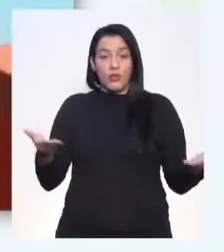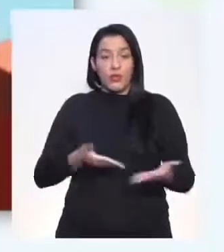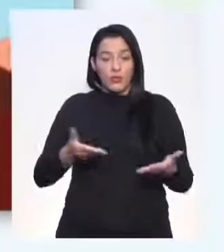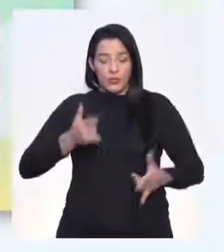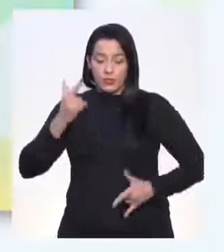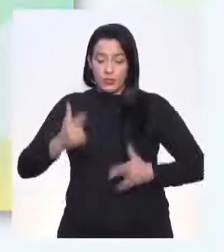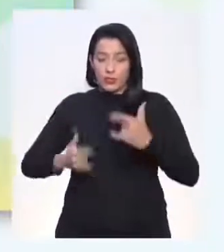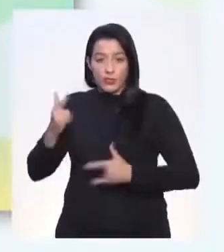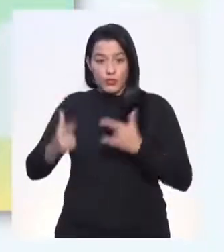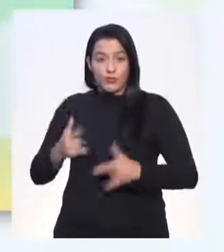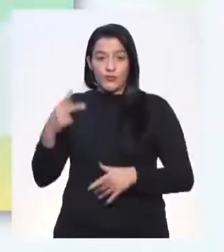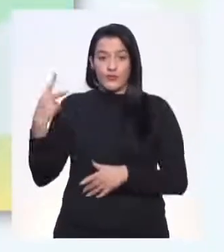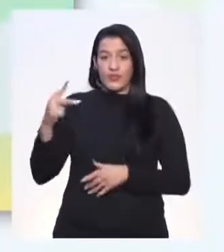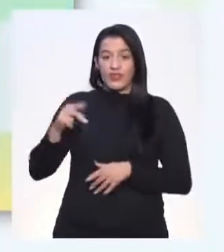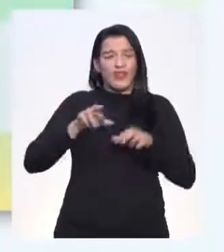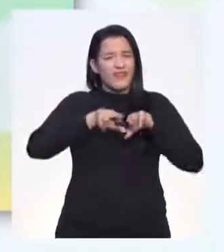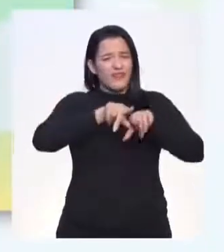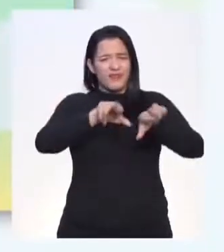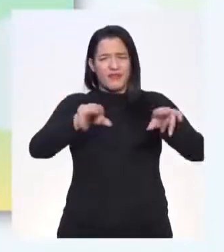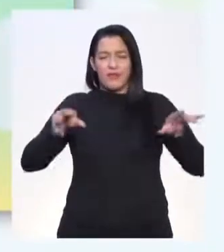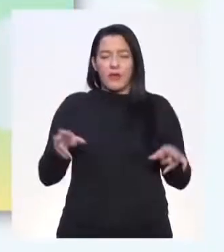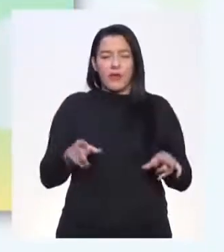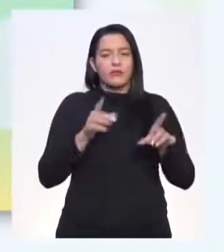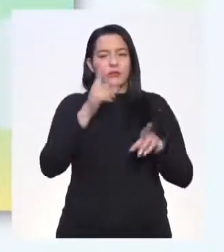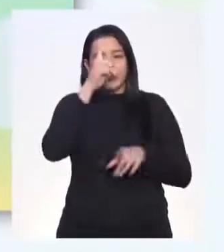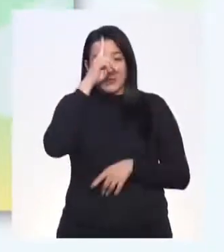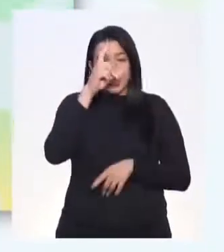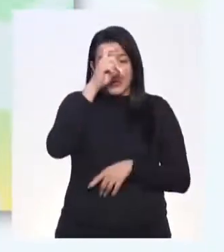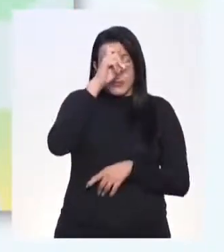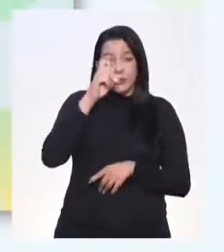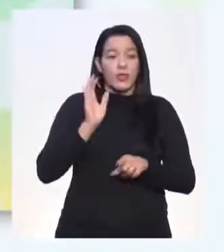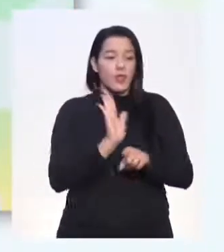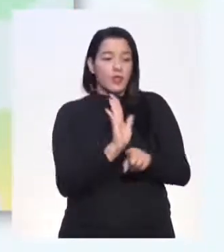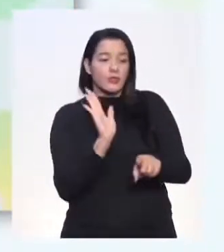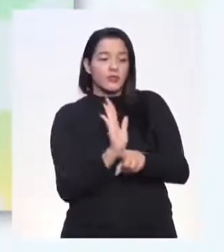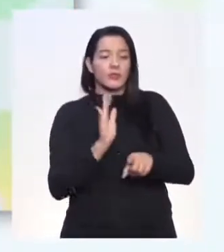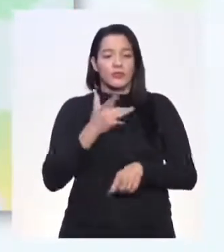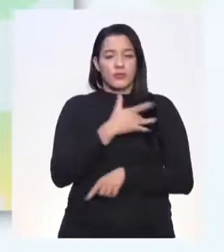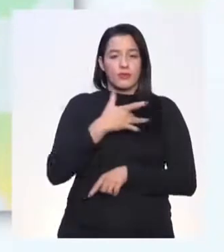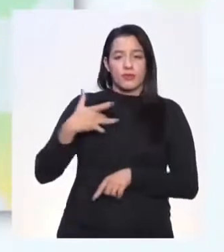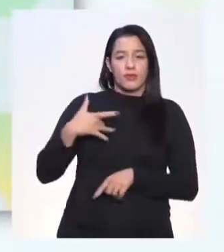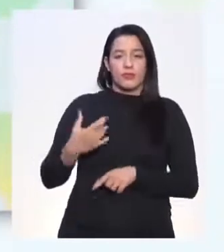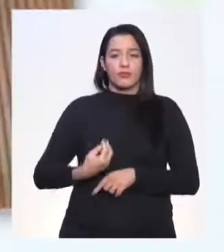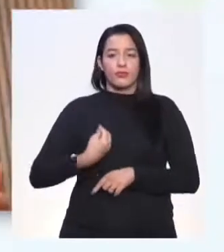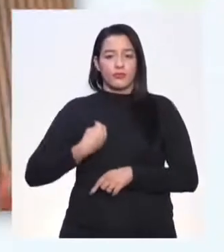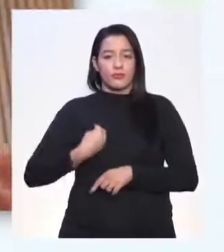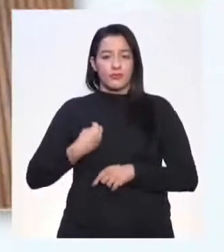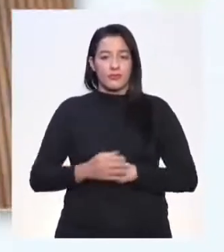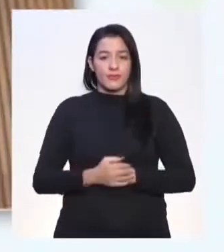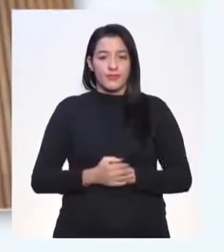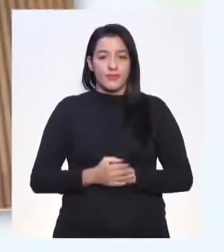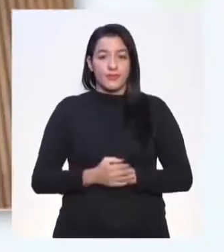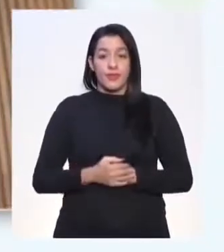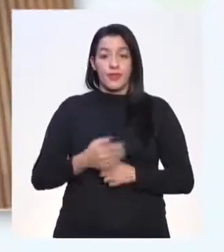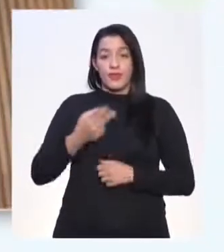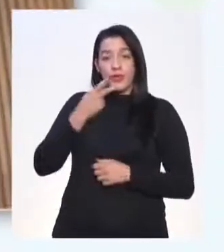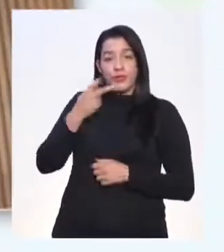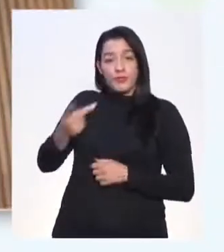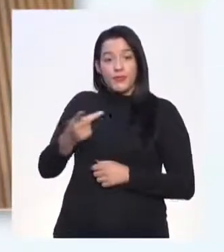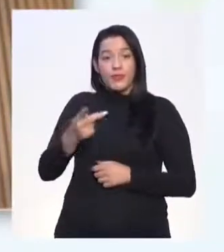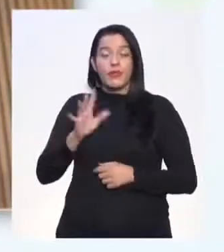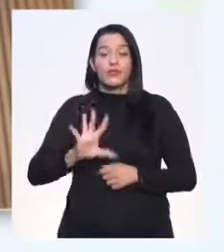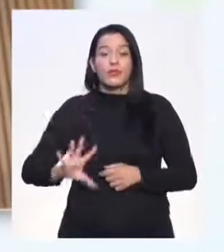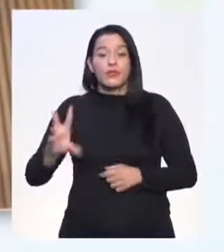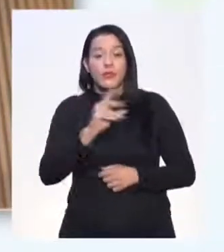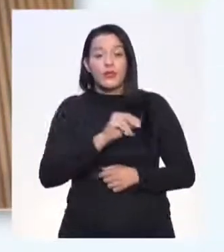robô Laura está em vários hospitais e clínicas, salvando inúmeras vidas. Então hoje ver o mundo falando o nome da Laurinha,